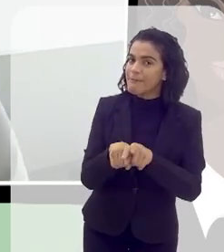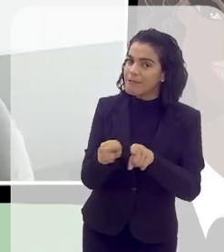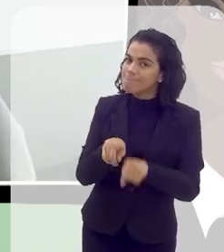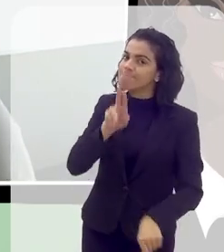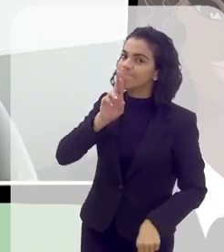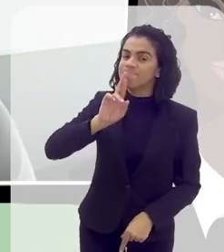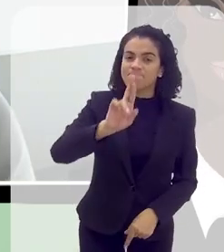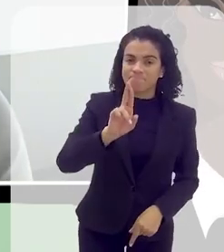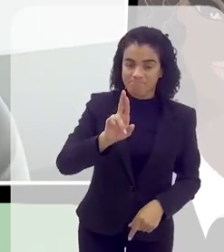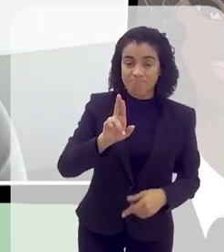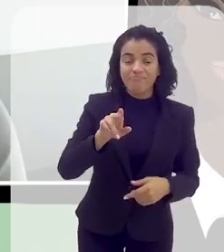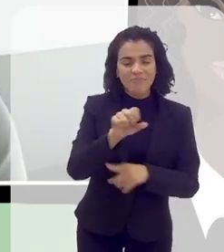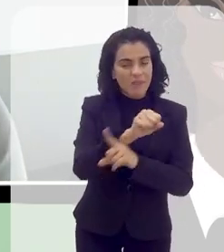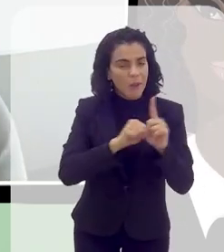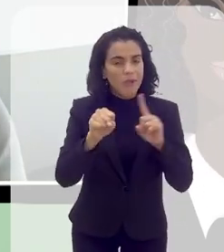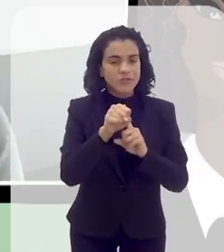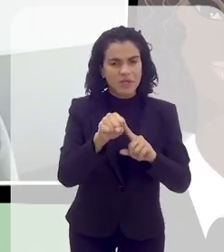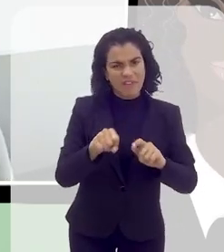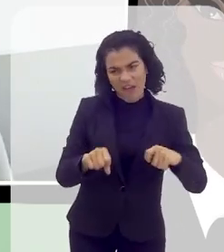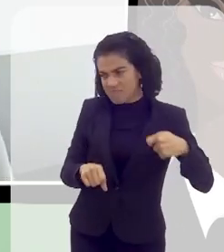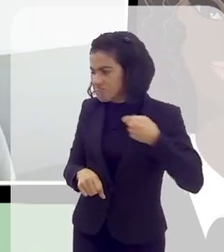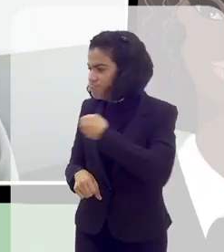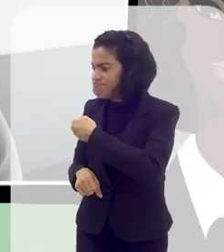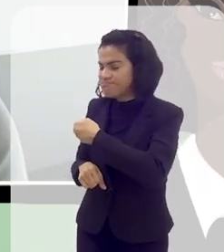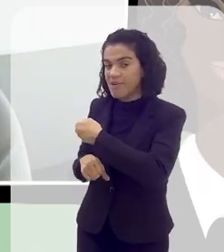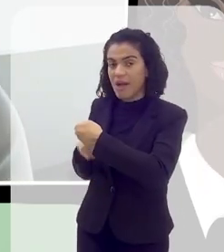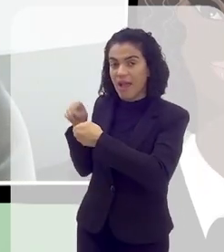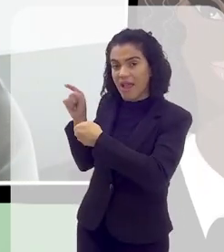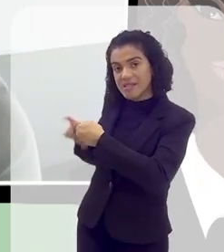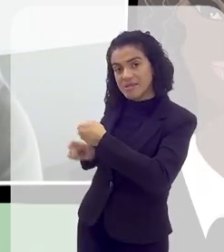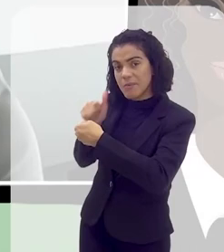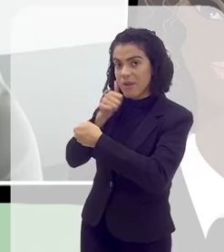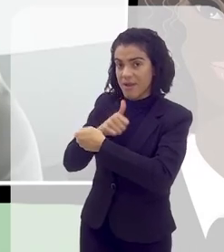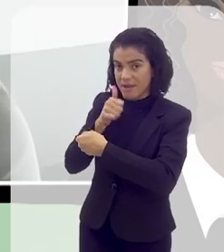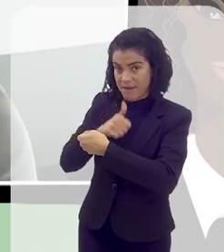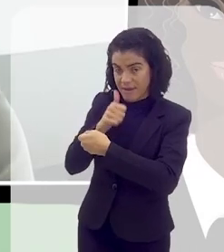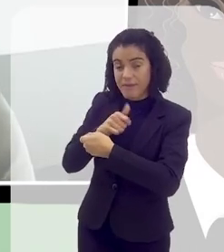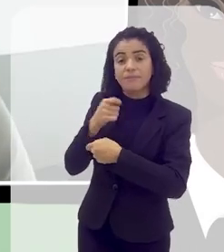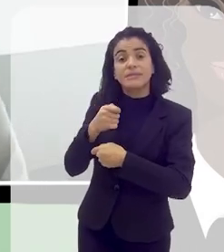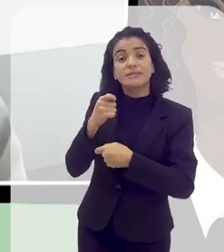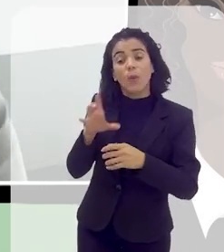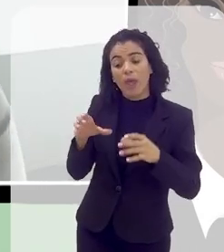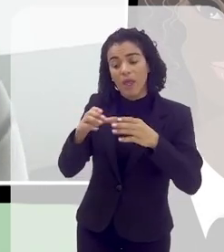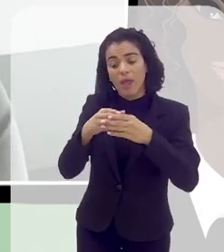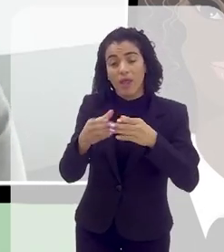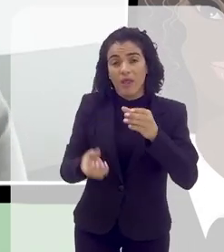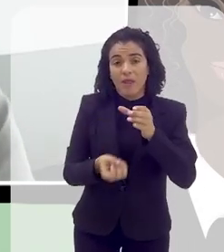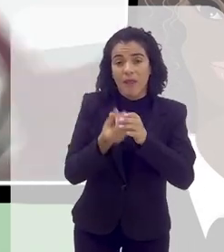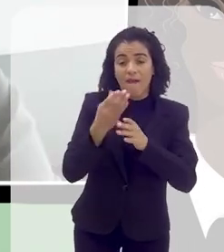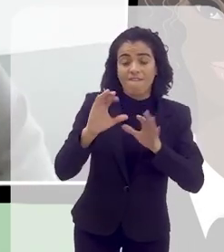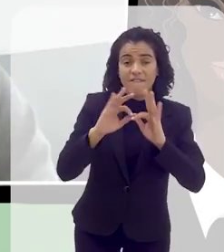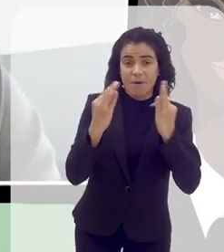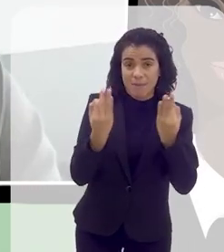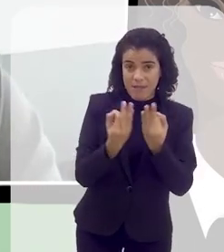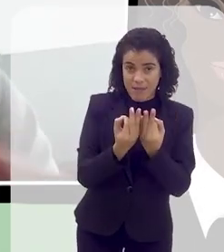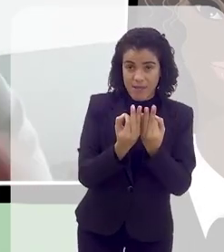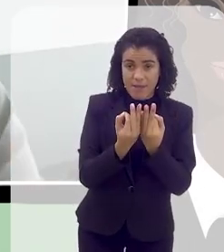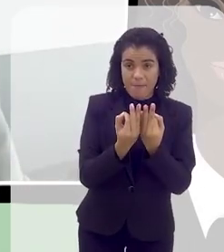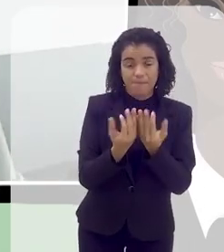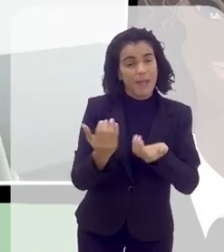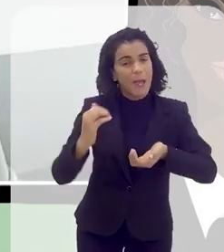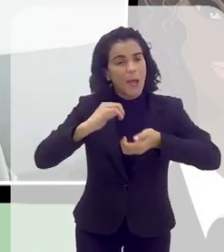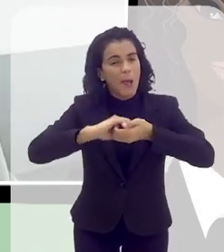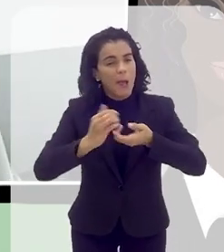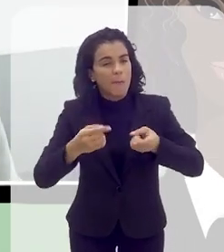a nossa parte. Então, a sociedade vai cobrar. O que precisa ser construído é do núcleo familiar para fora.